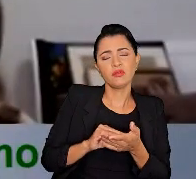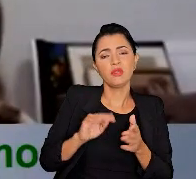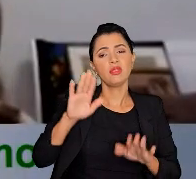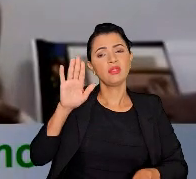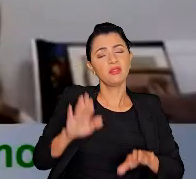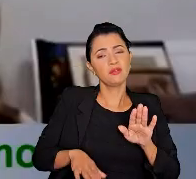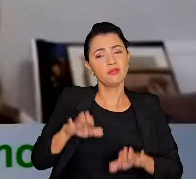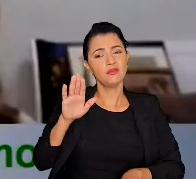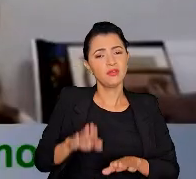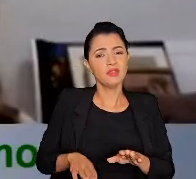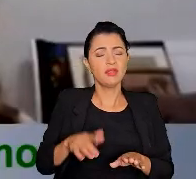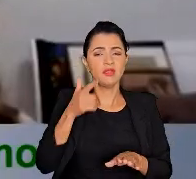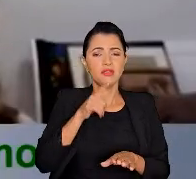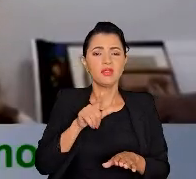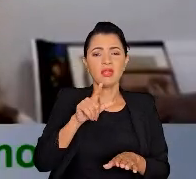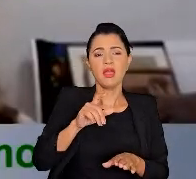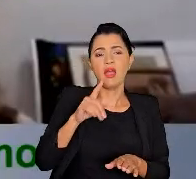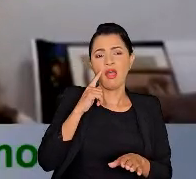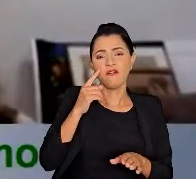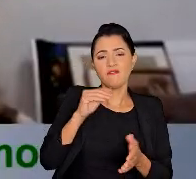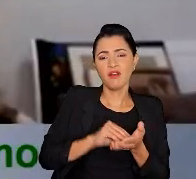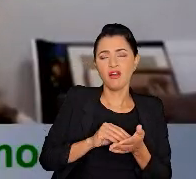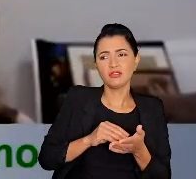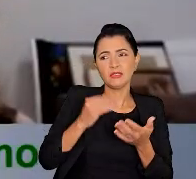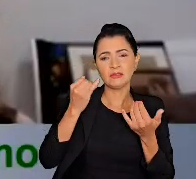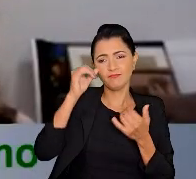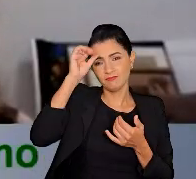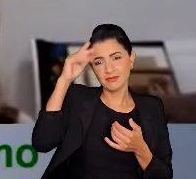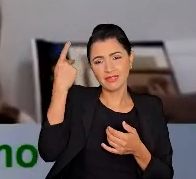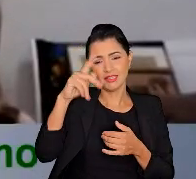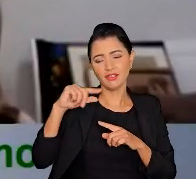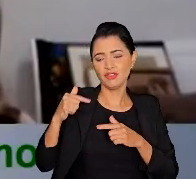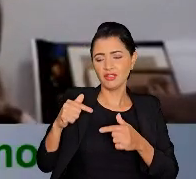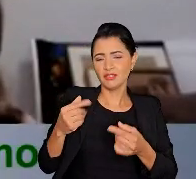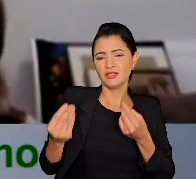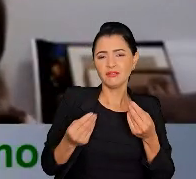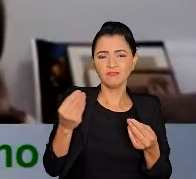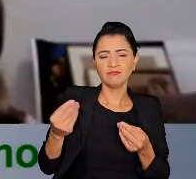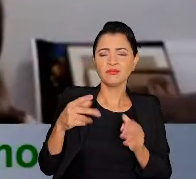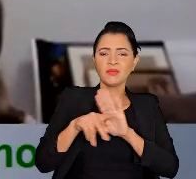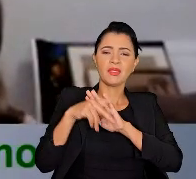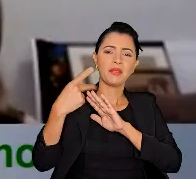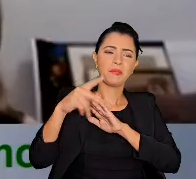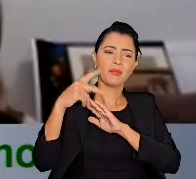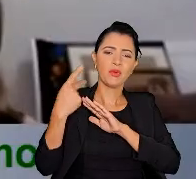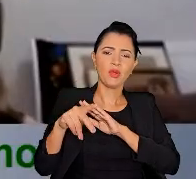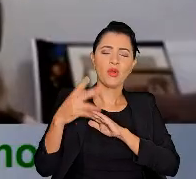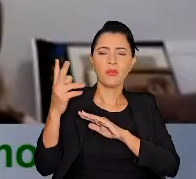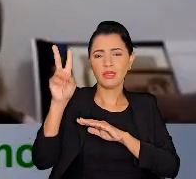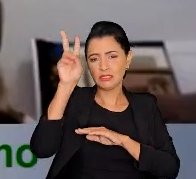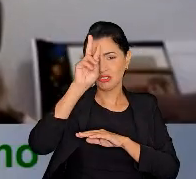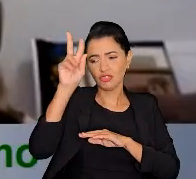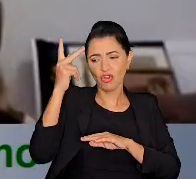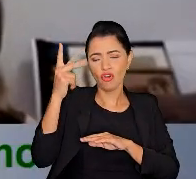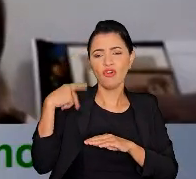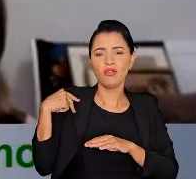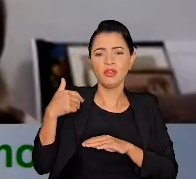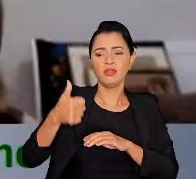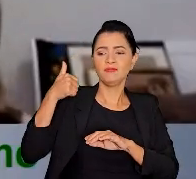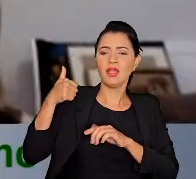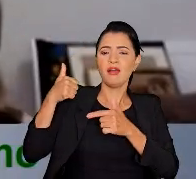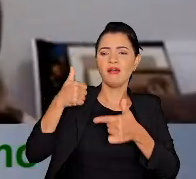por causa da ignorância dessa geração, no sentido de sua própria história e dos seus antecessores.